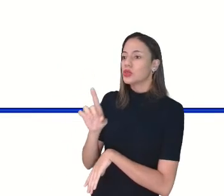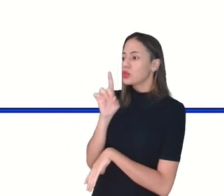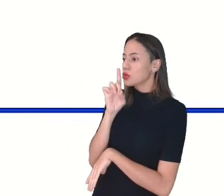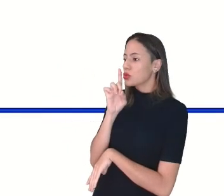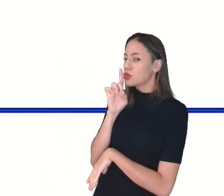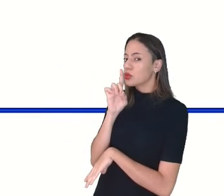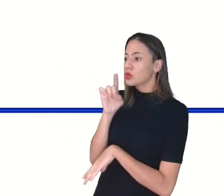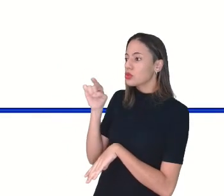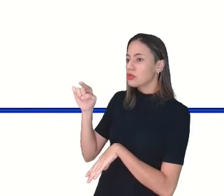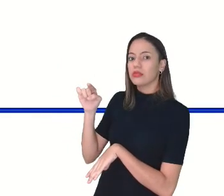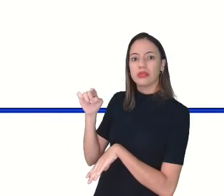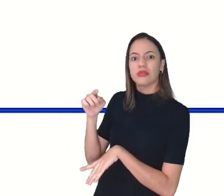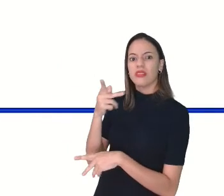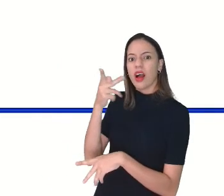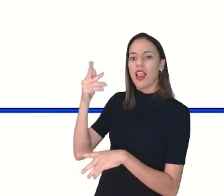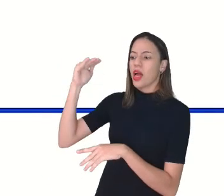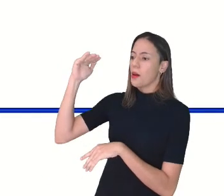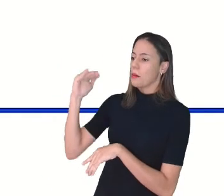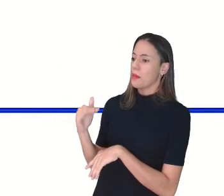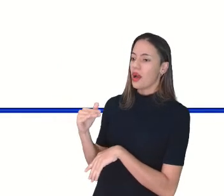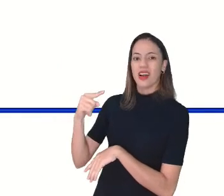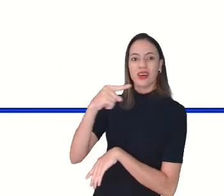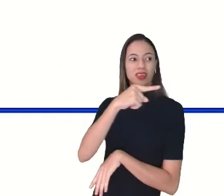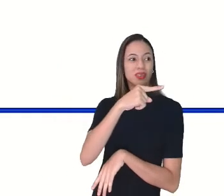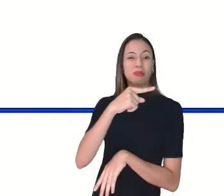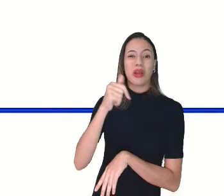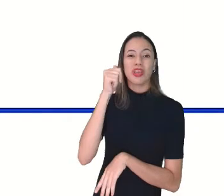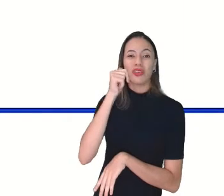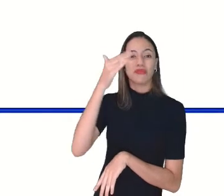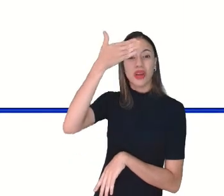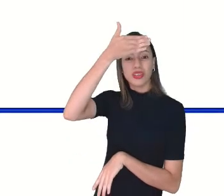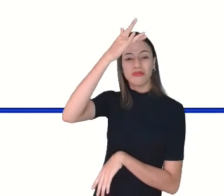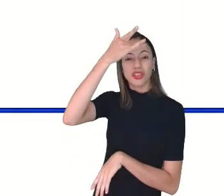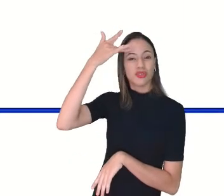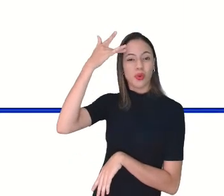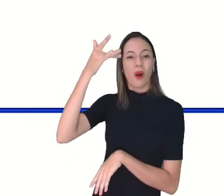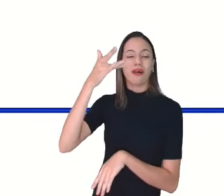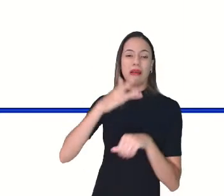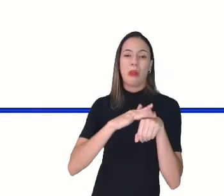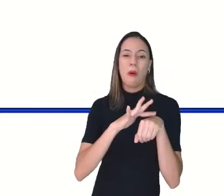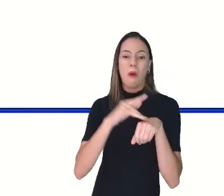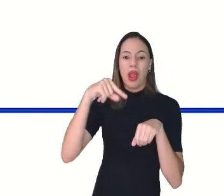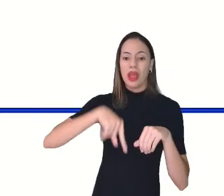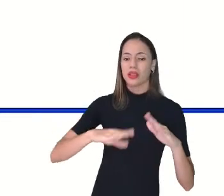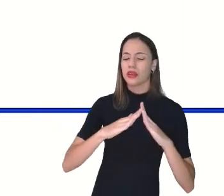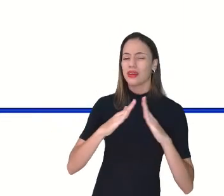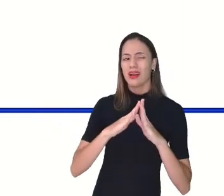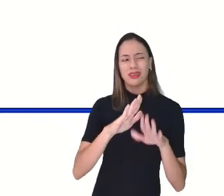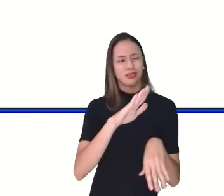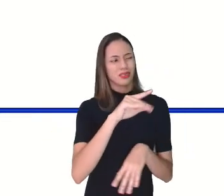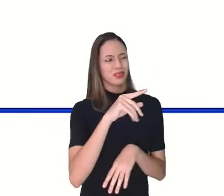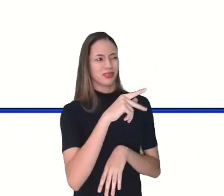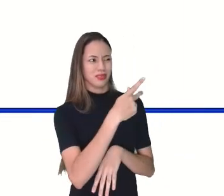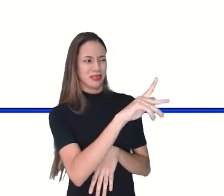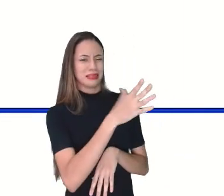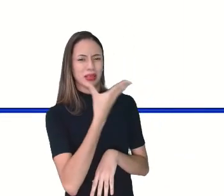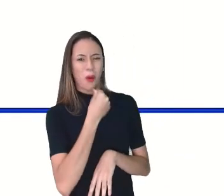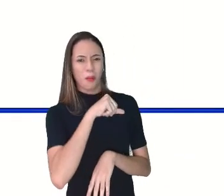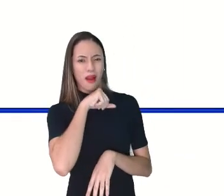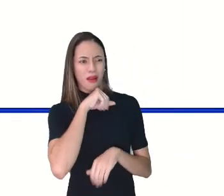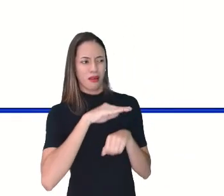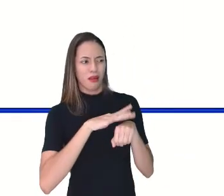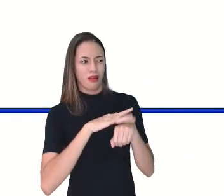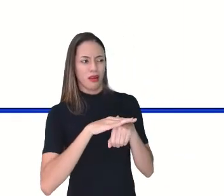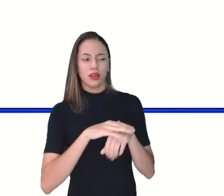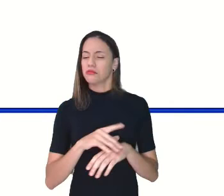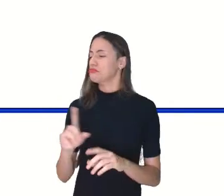né? Fala baixo. Tem um doente em casa. Aí o amiguinho dela pergunta: Seu pai está doente? Aí ela: